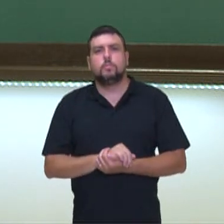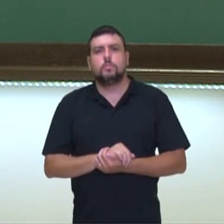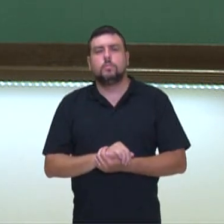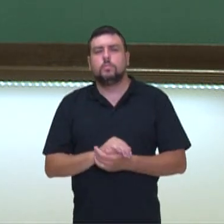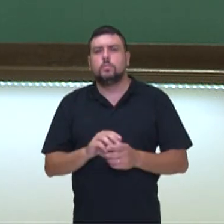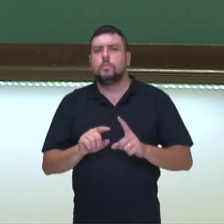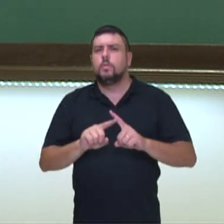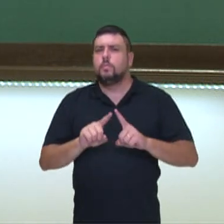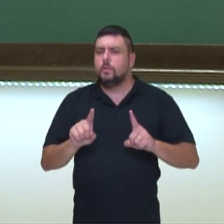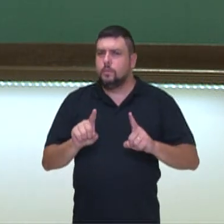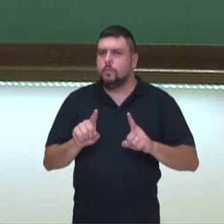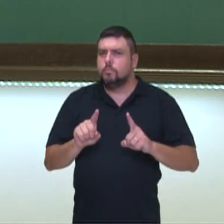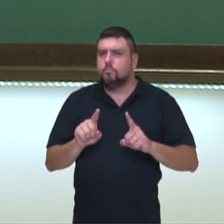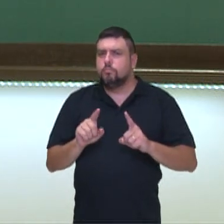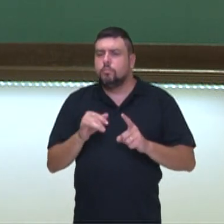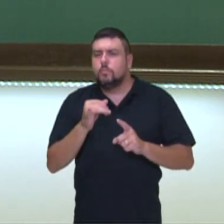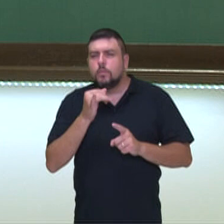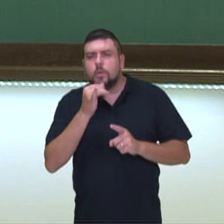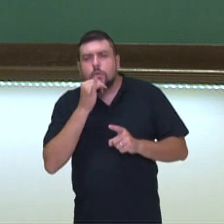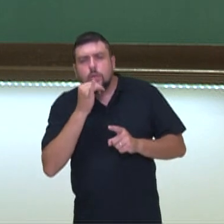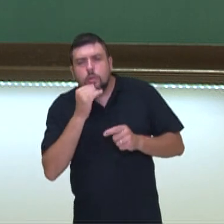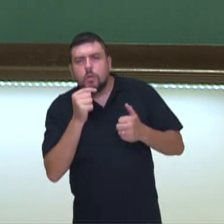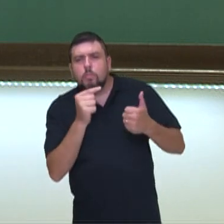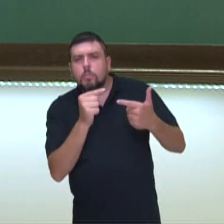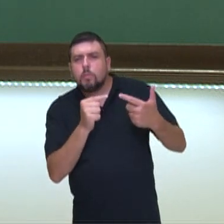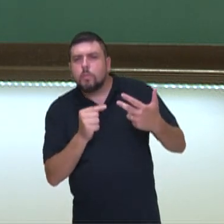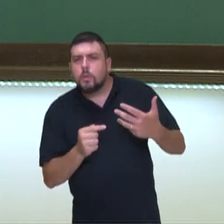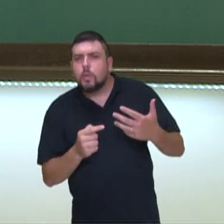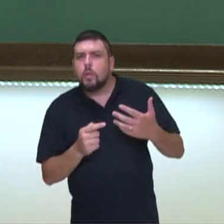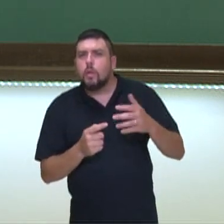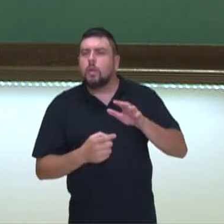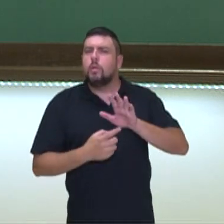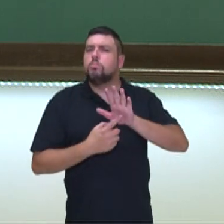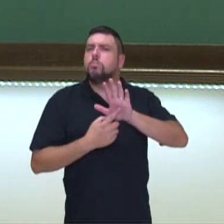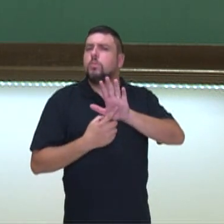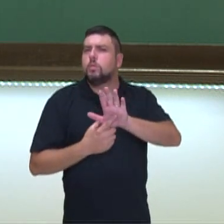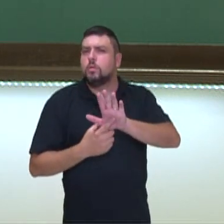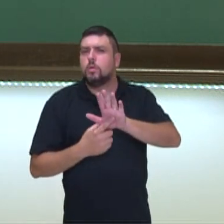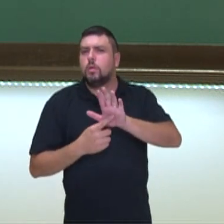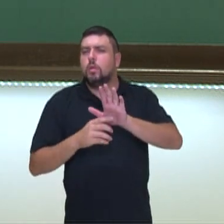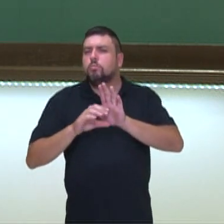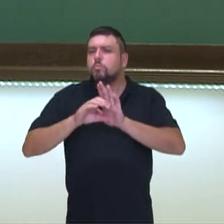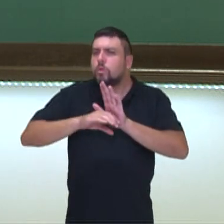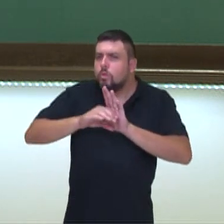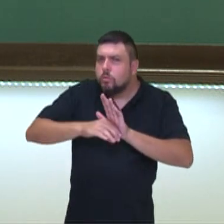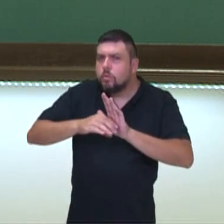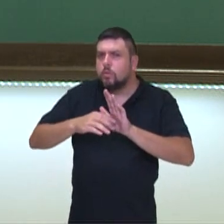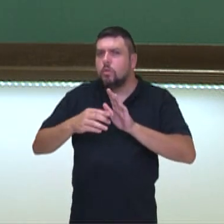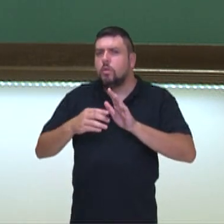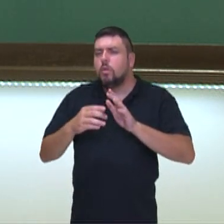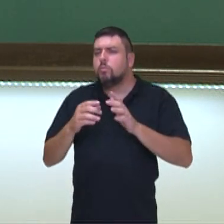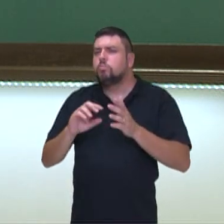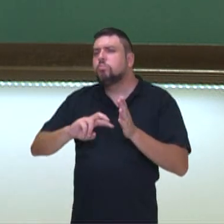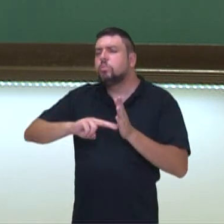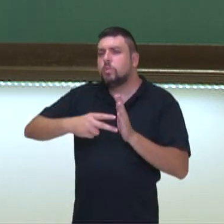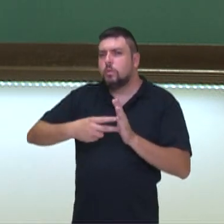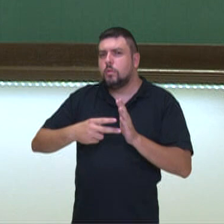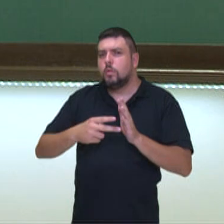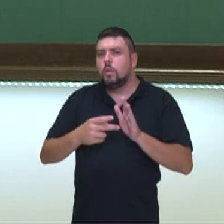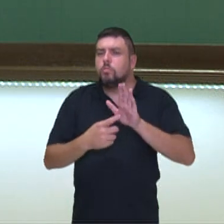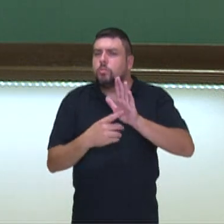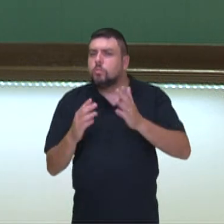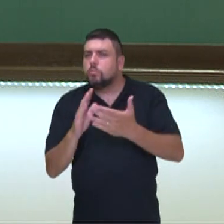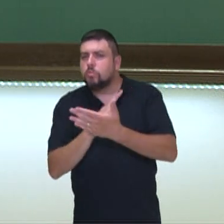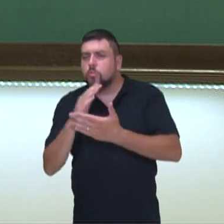antes de citar exemplos e mostrar o significado de alguns termos e mostrar alguns artistas, a gente